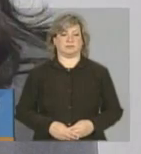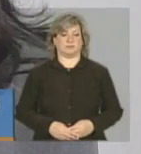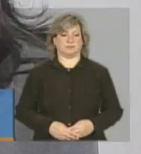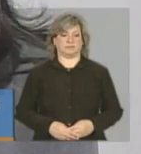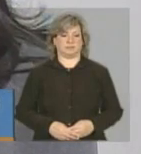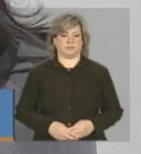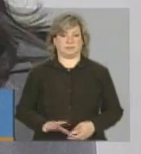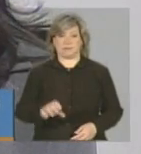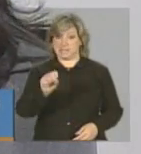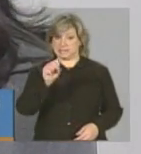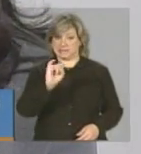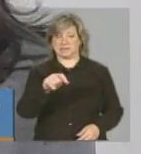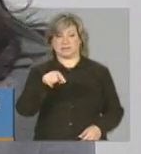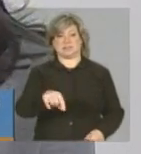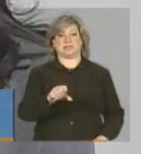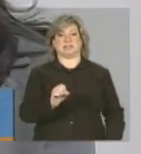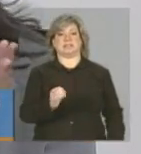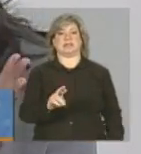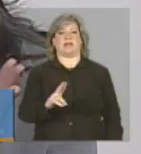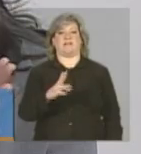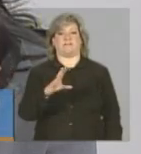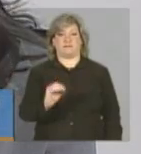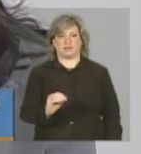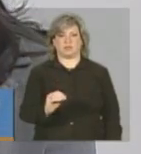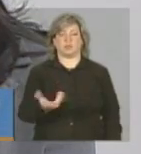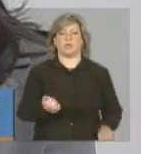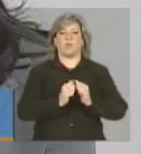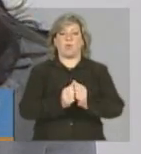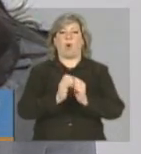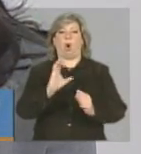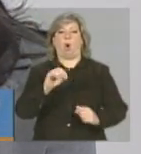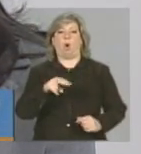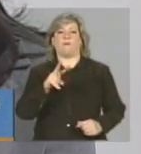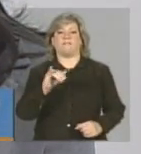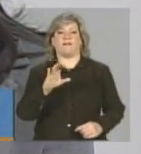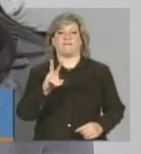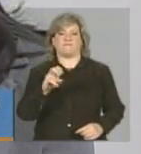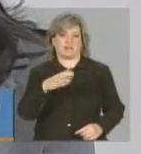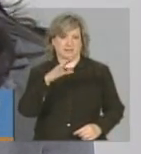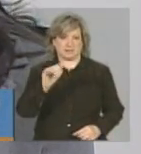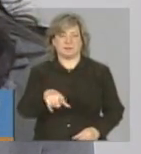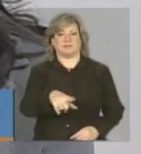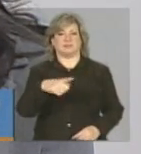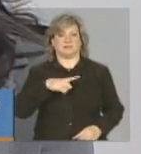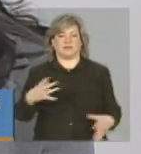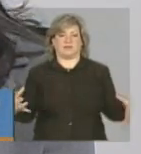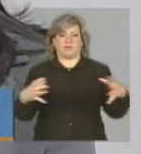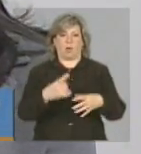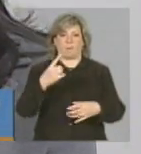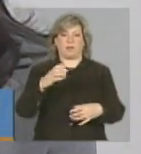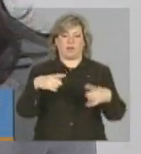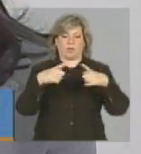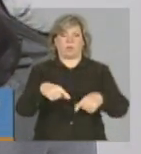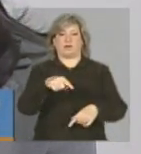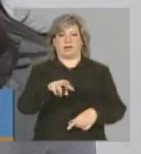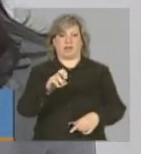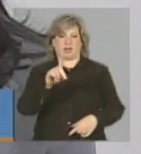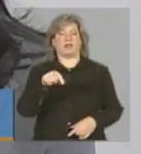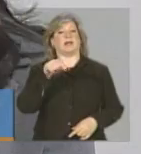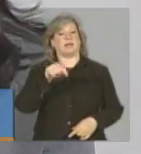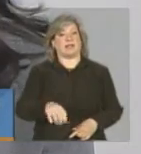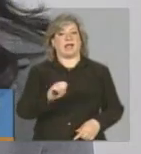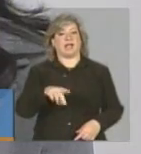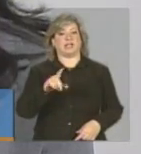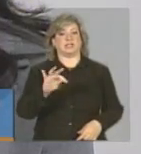Se o serviço de convivência ou qualquer outro serviço ele esteja sendo afetado por uma entidade da rede, a entidade ela